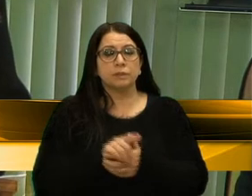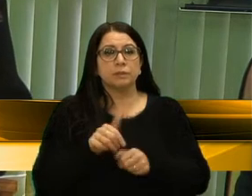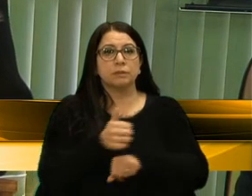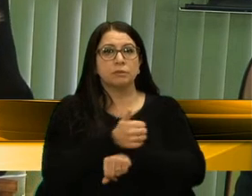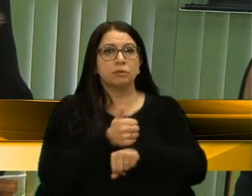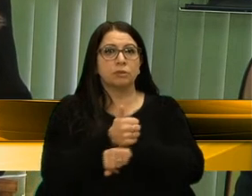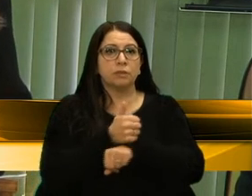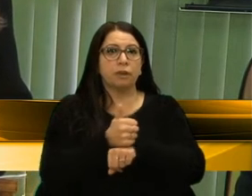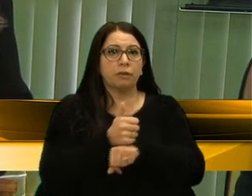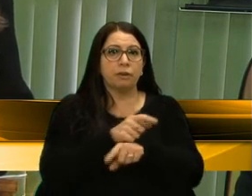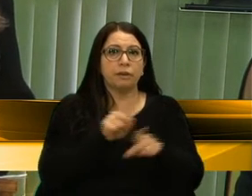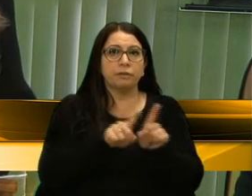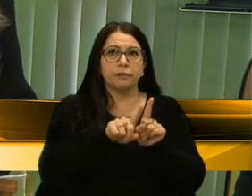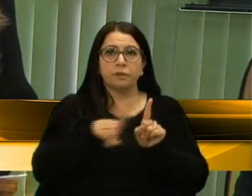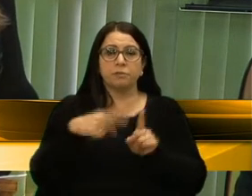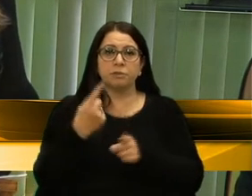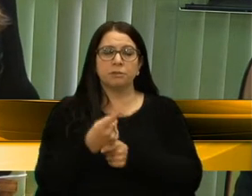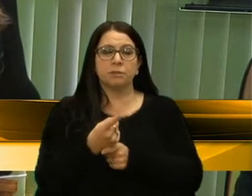profissionais, eles já